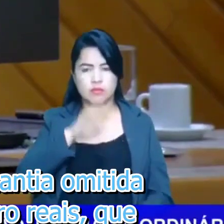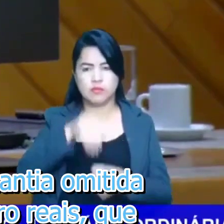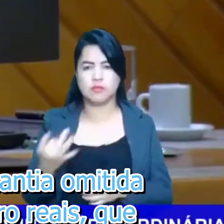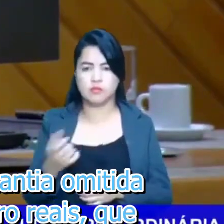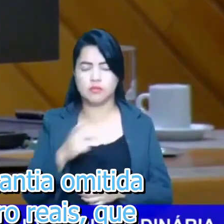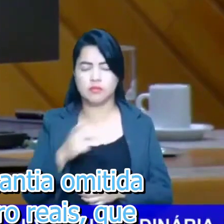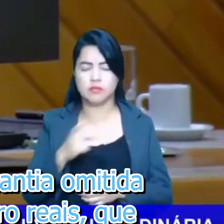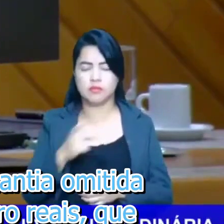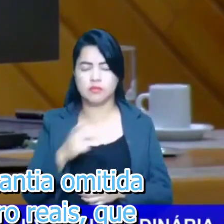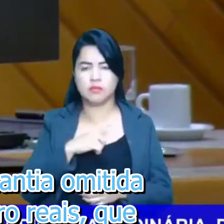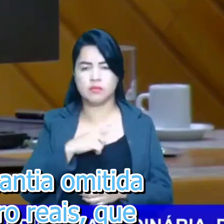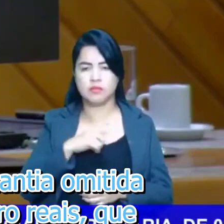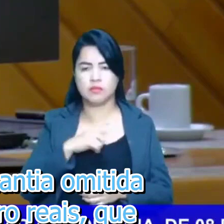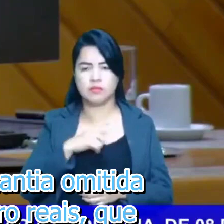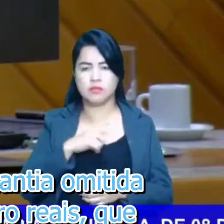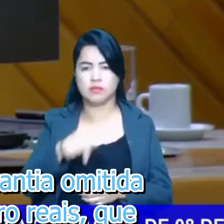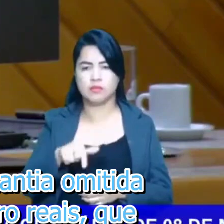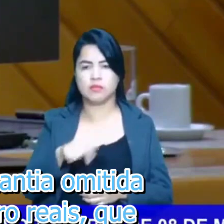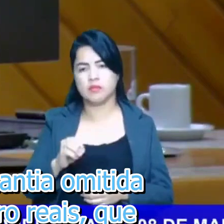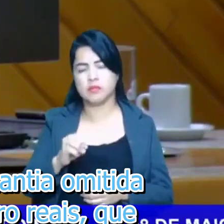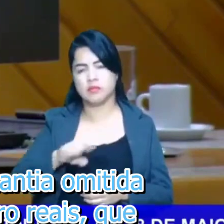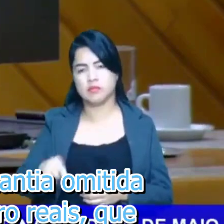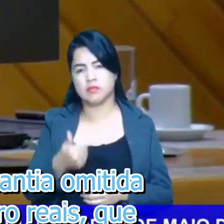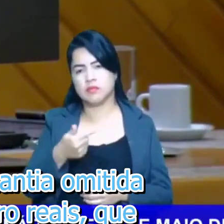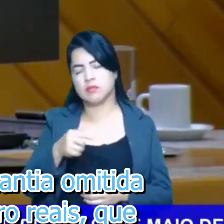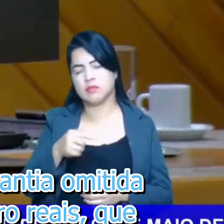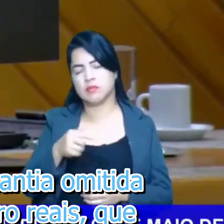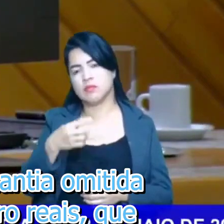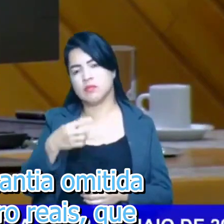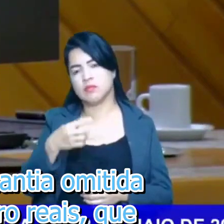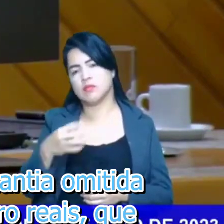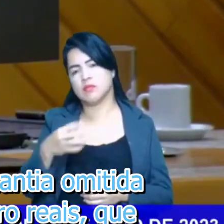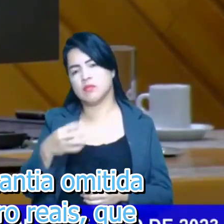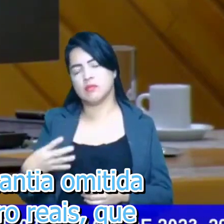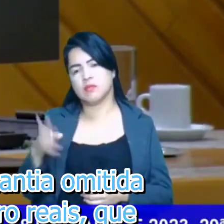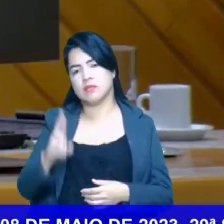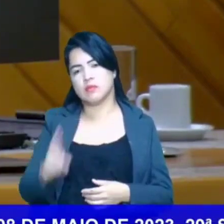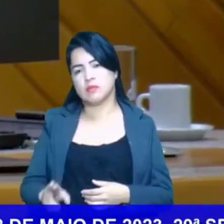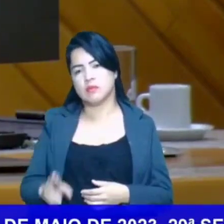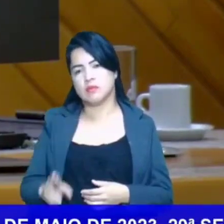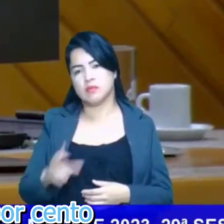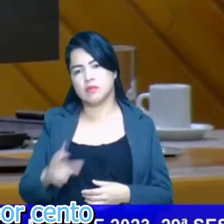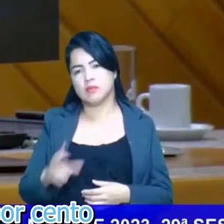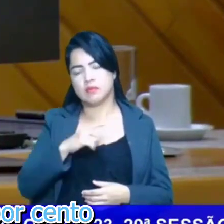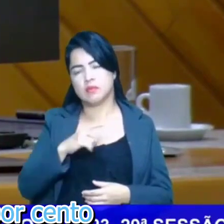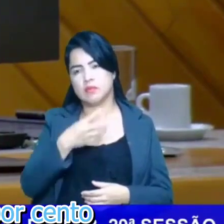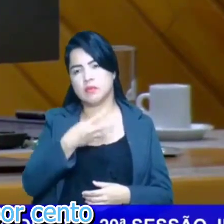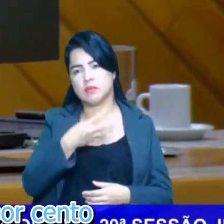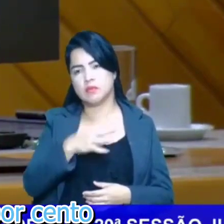omitida na parcial foi de R$ 40.794,00, que correspondem a